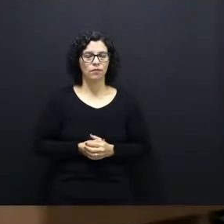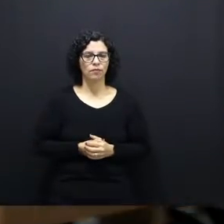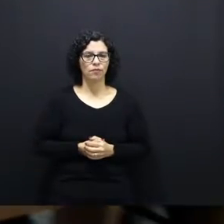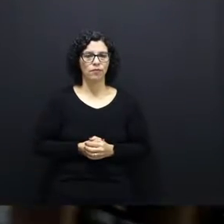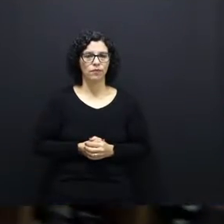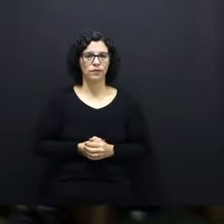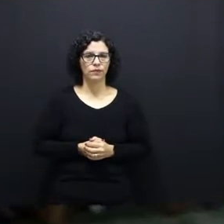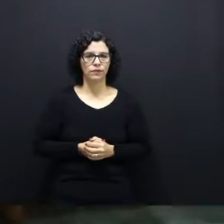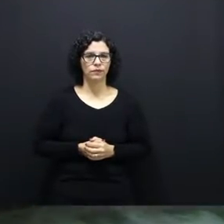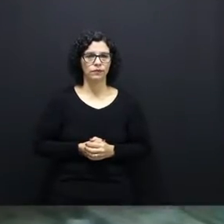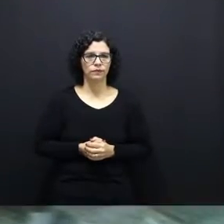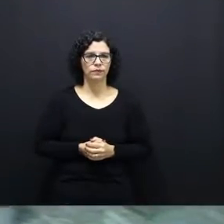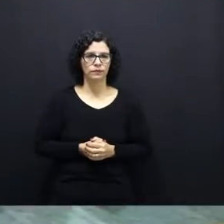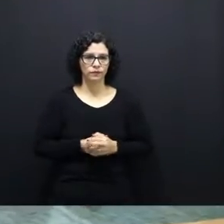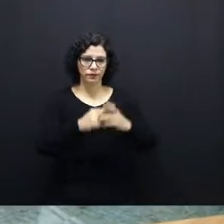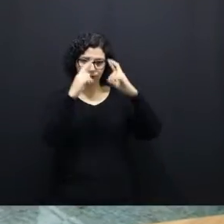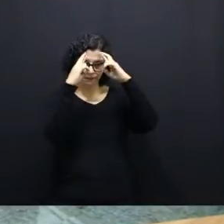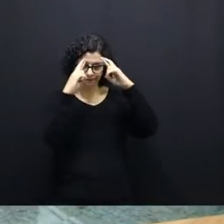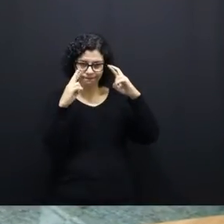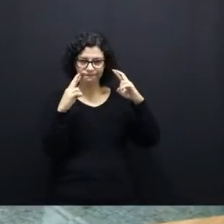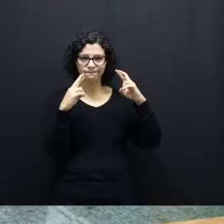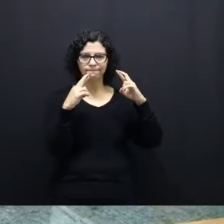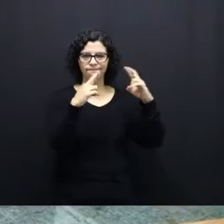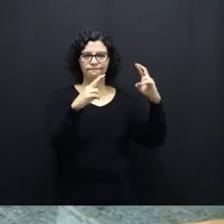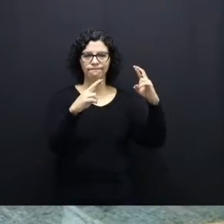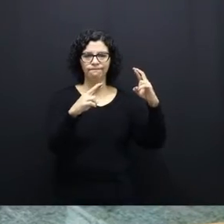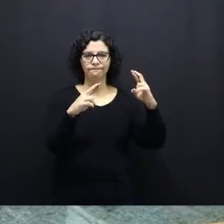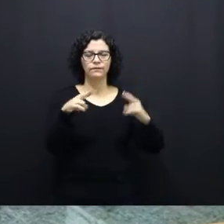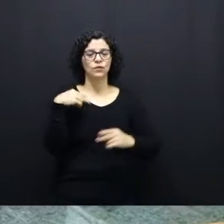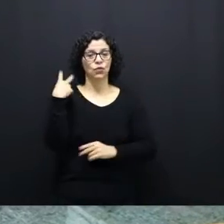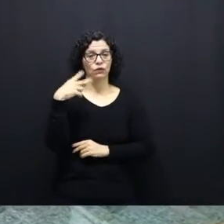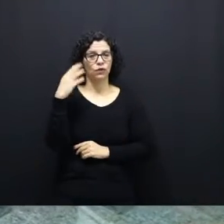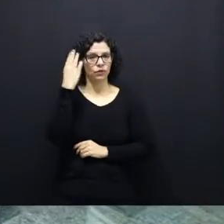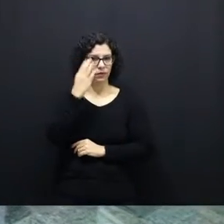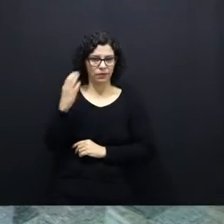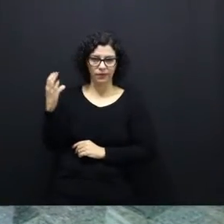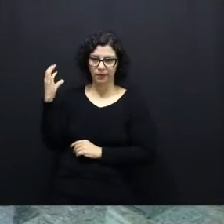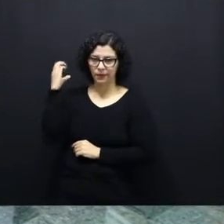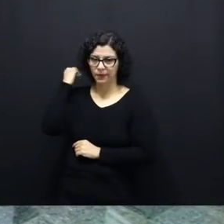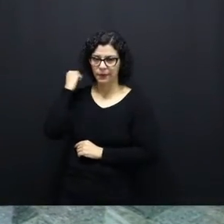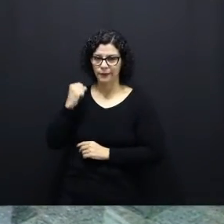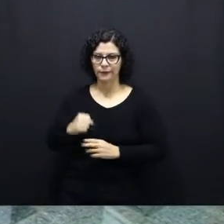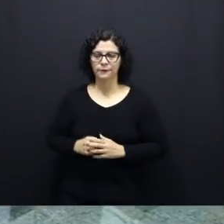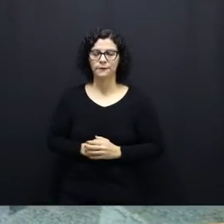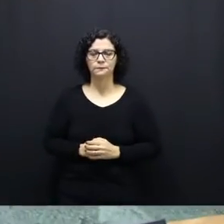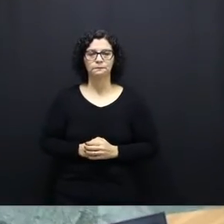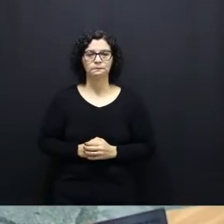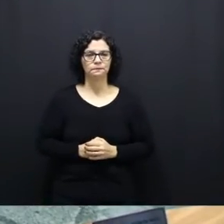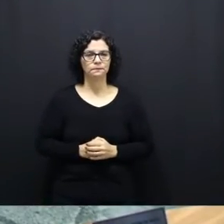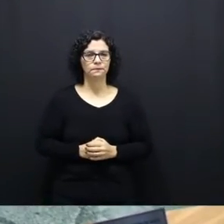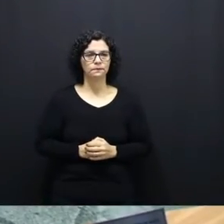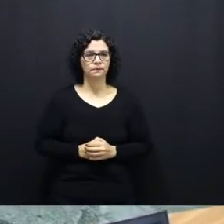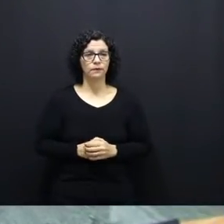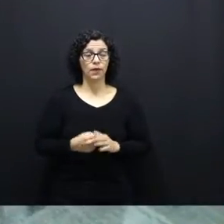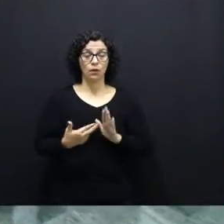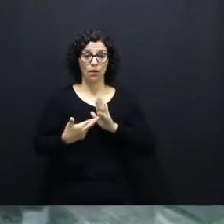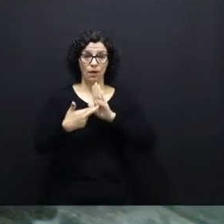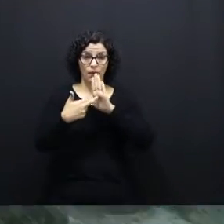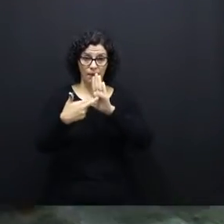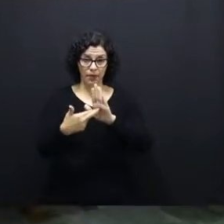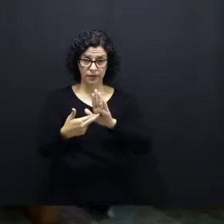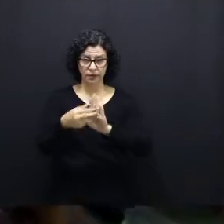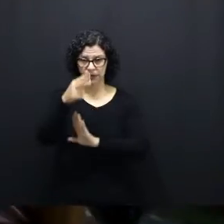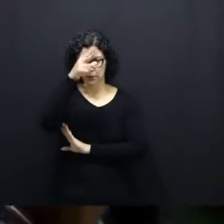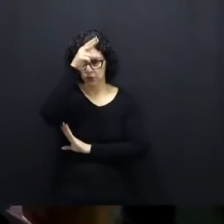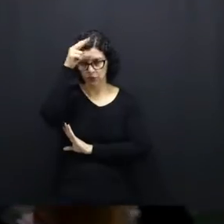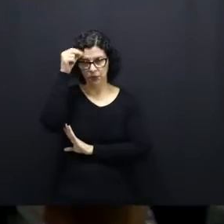tem um imenso respeito pelo vereador e os cabelos bom e como representante da